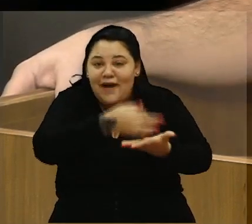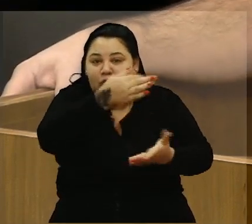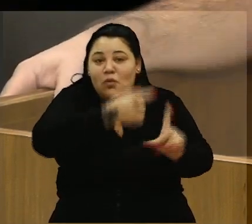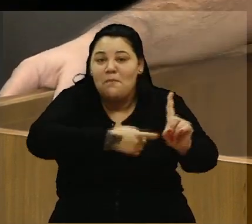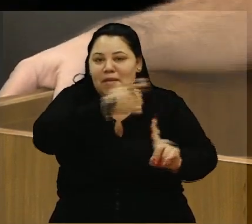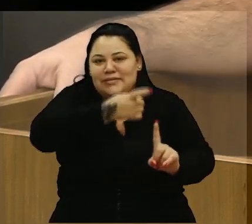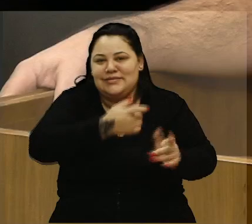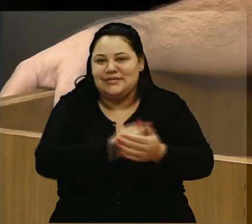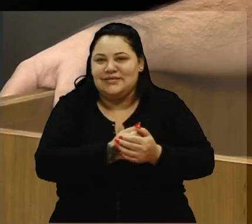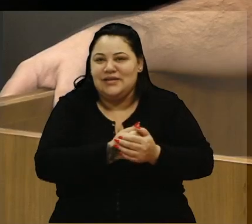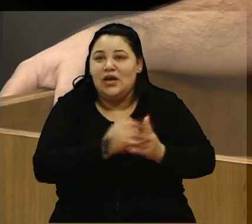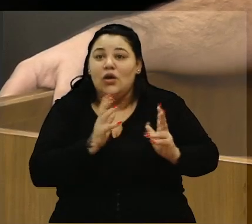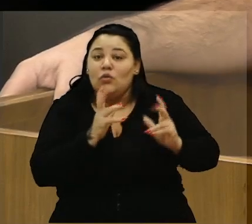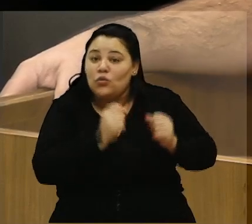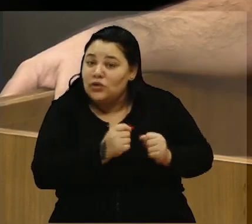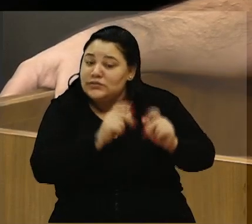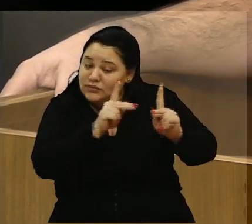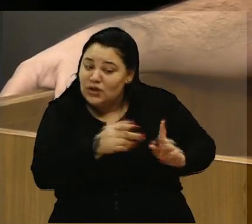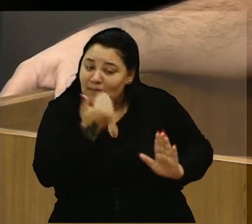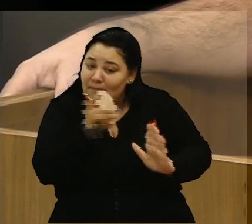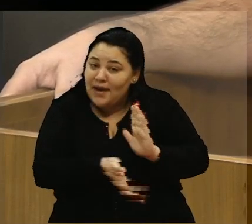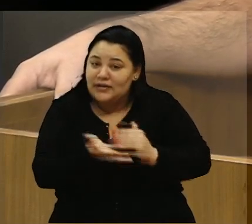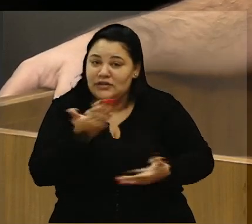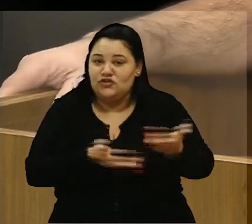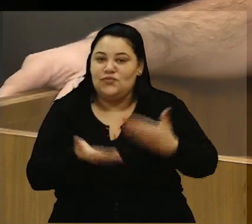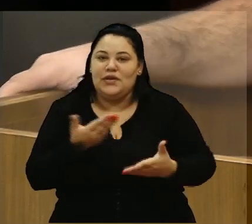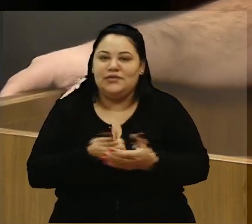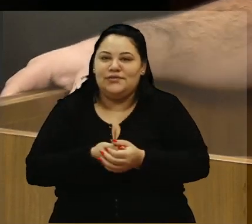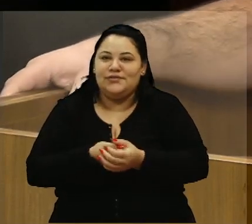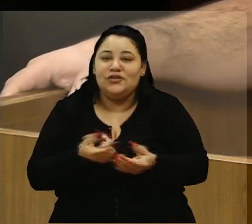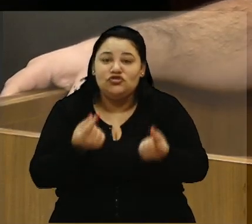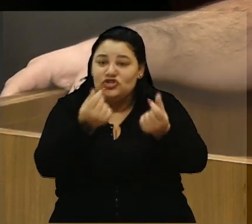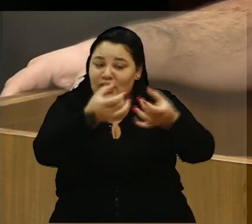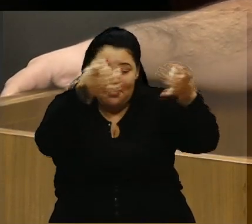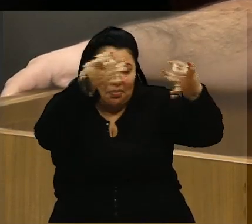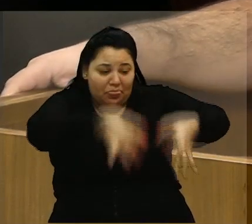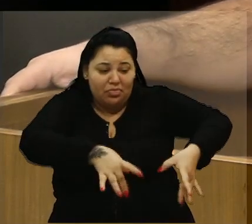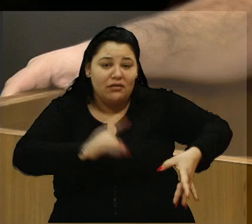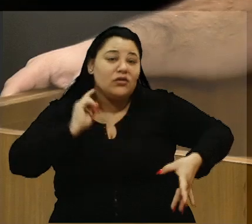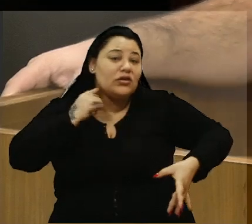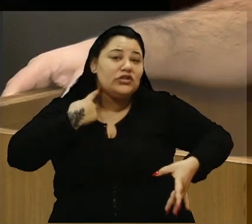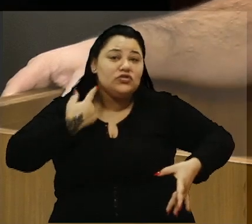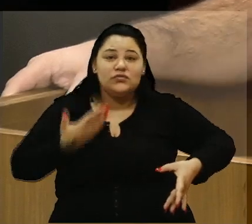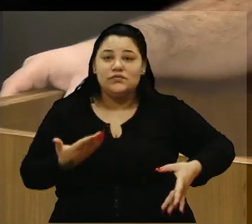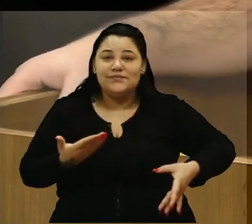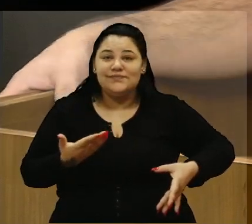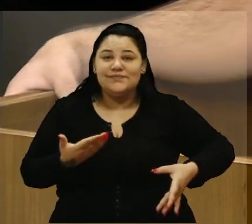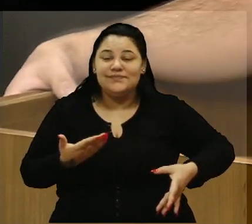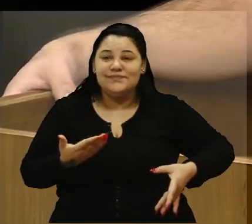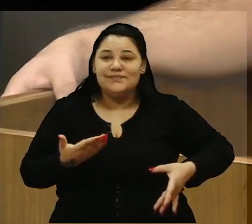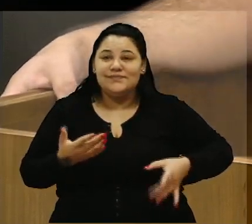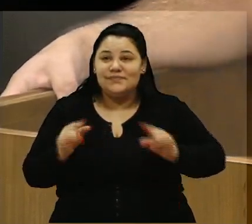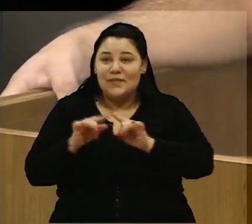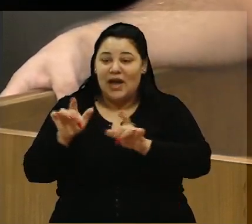Quantas pessoas deixam de ser atendidas? Quanto dinheiro a gente está botando no lixo? Mas as pessoas... E quando uma pessoa falta